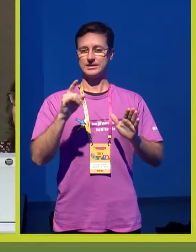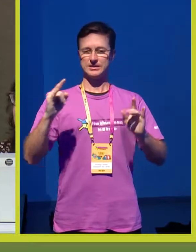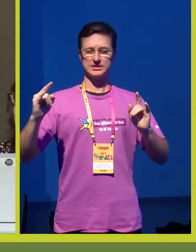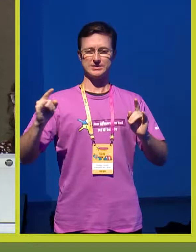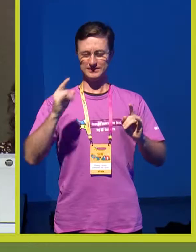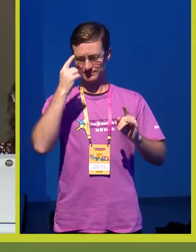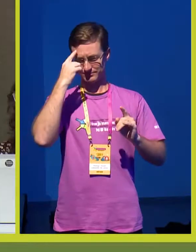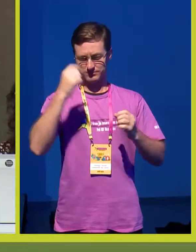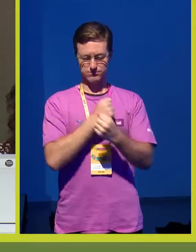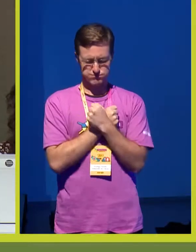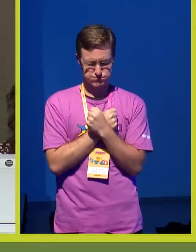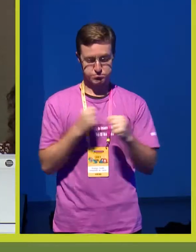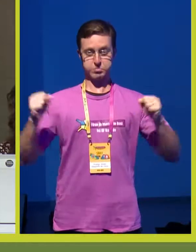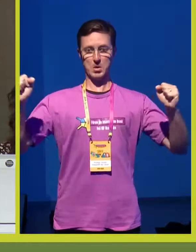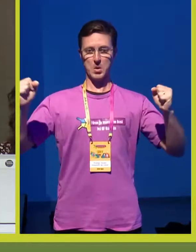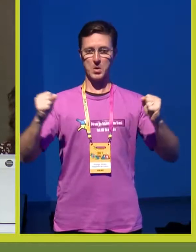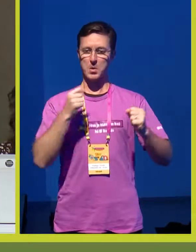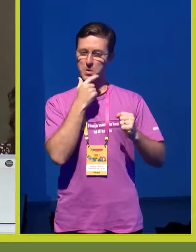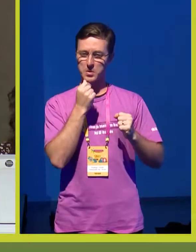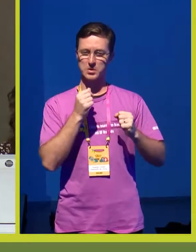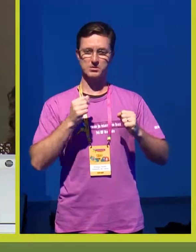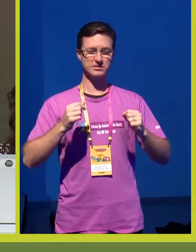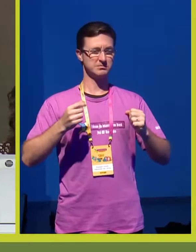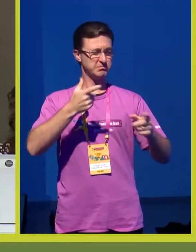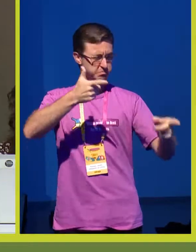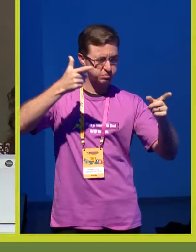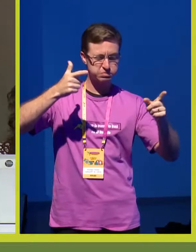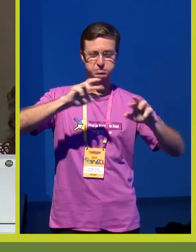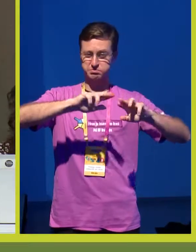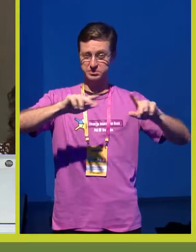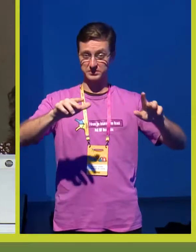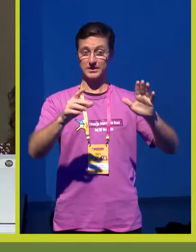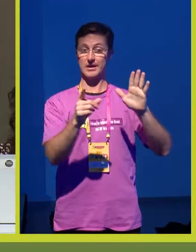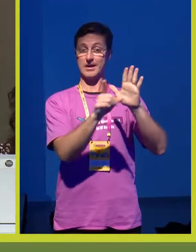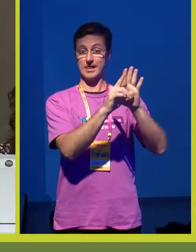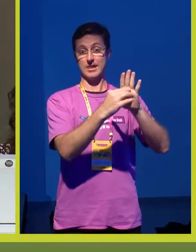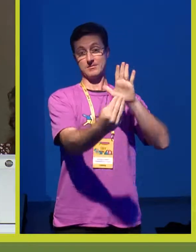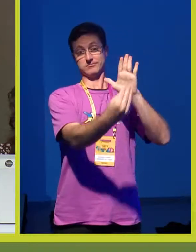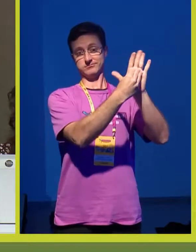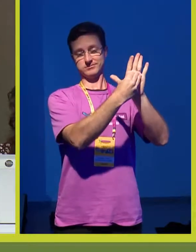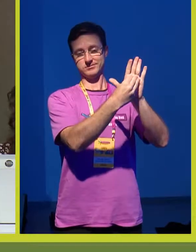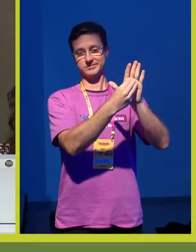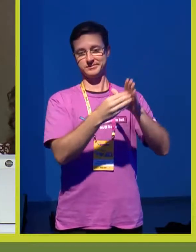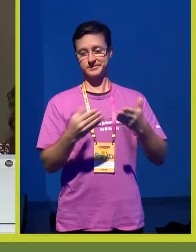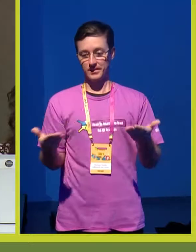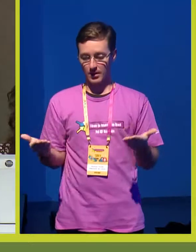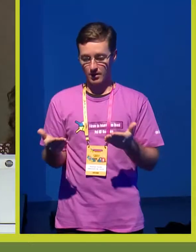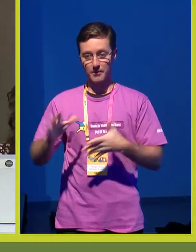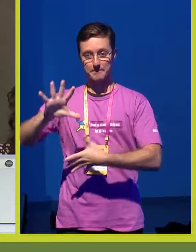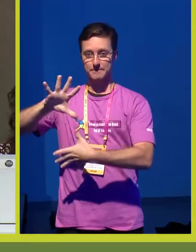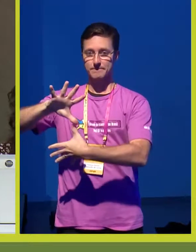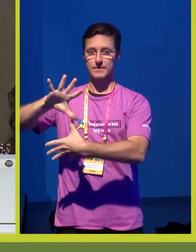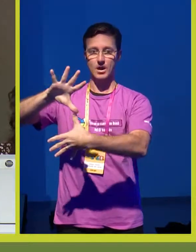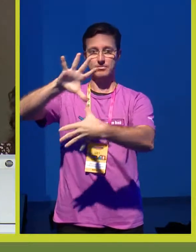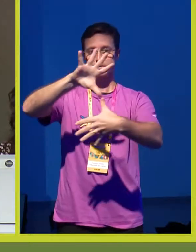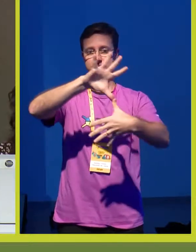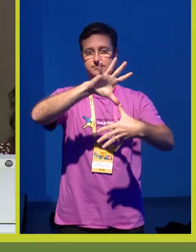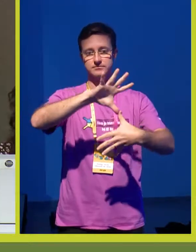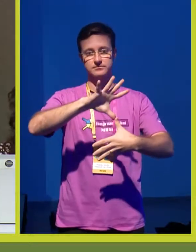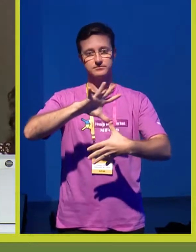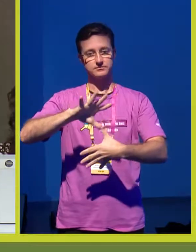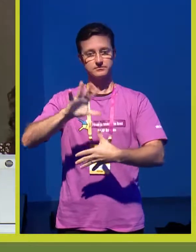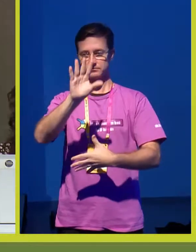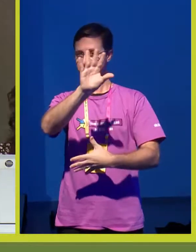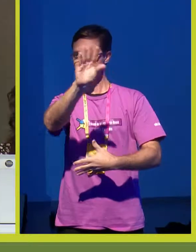Então, através do exame de uma série de projetos de lei, a gente conseguiu fazer um mapa, um